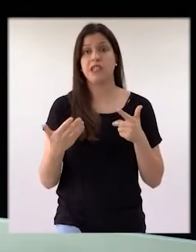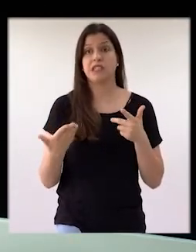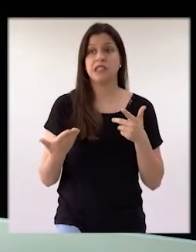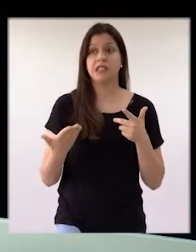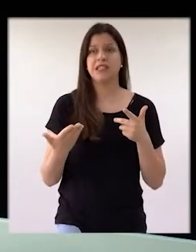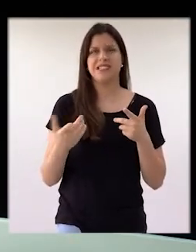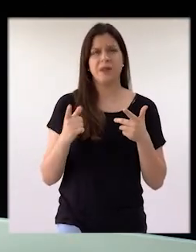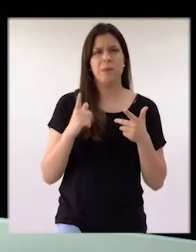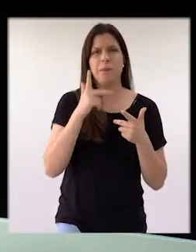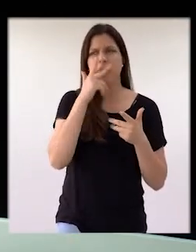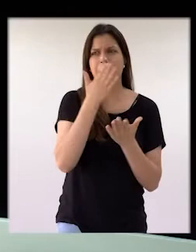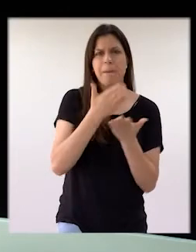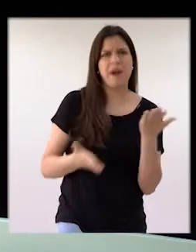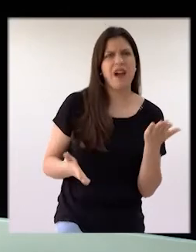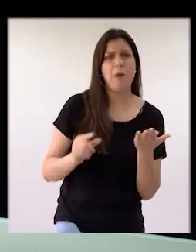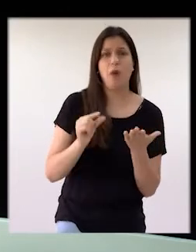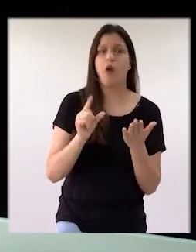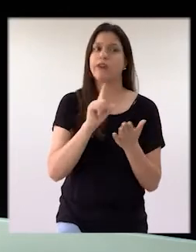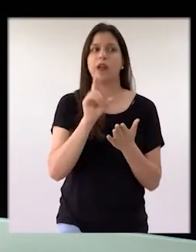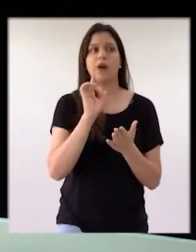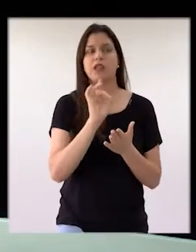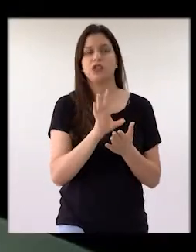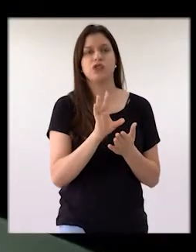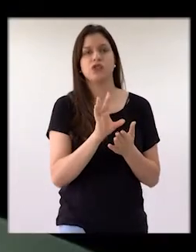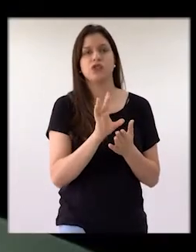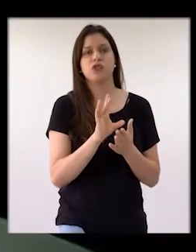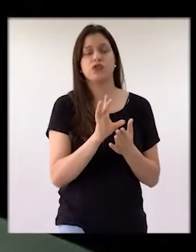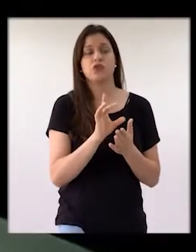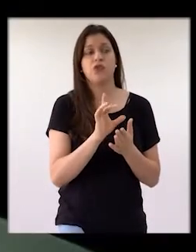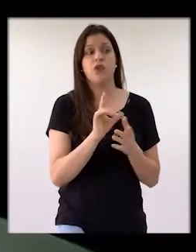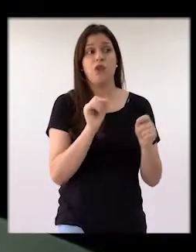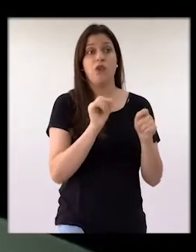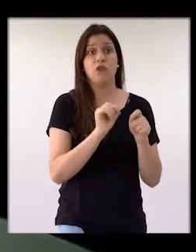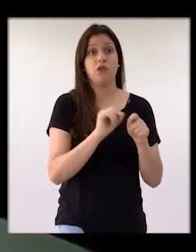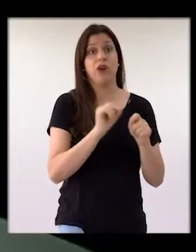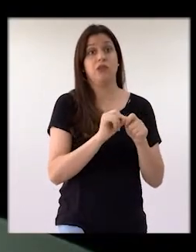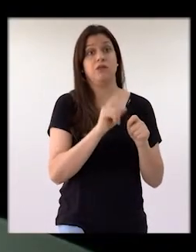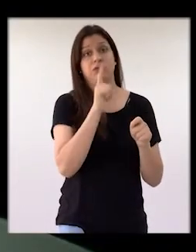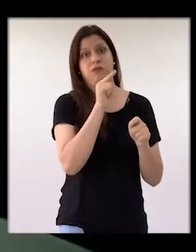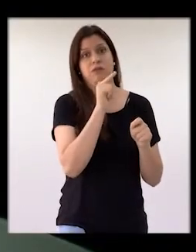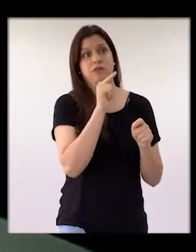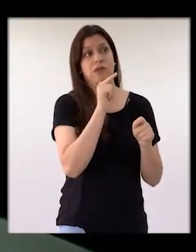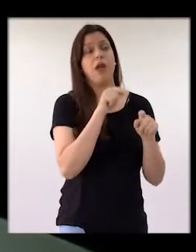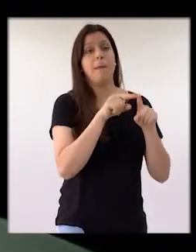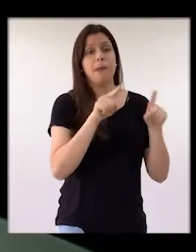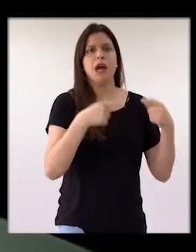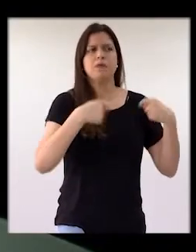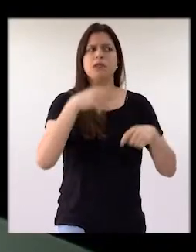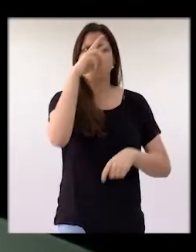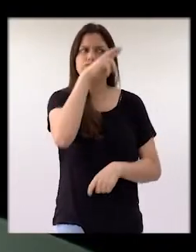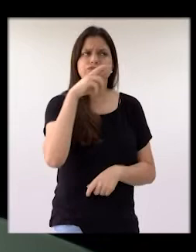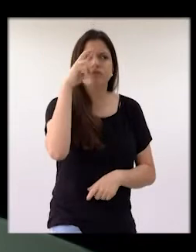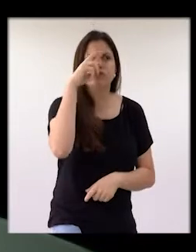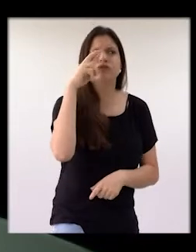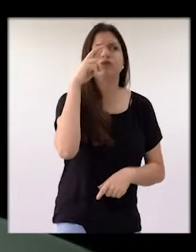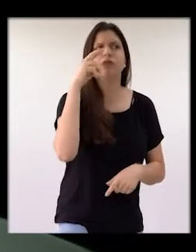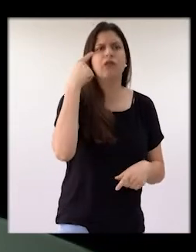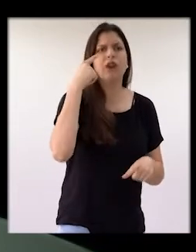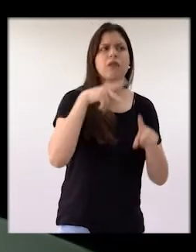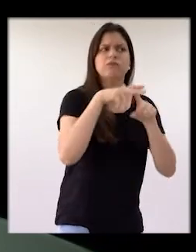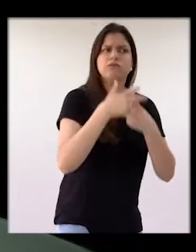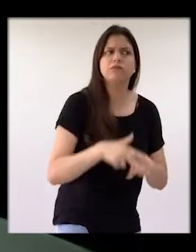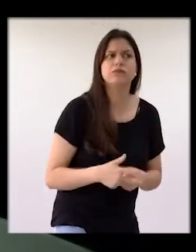conversa, a eficiência se perde e o dinheiro também se perde, Isso, né? Não adianta eu só implantar, só tratar, desenvolver. Eu tenho que monitorar, eu tenho que ter uma